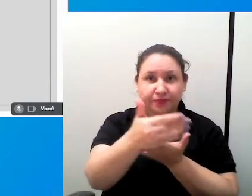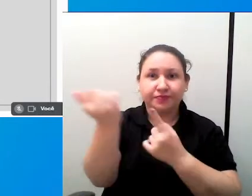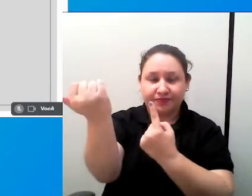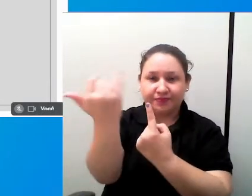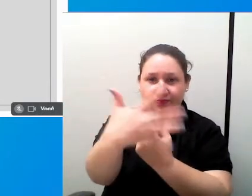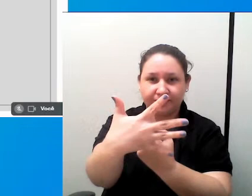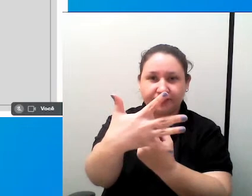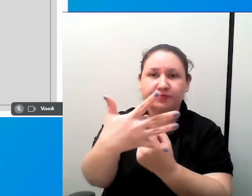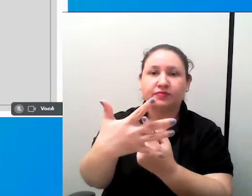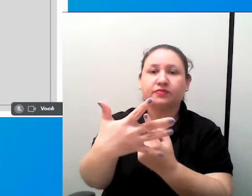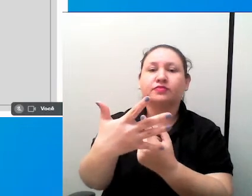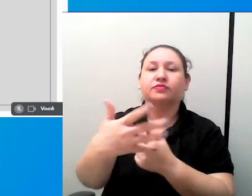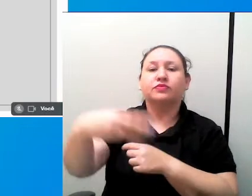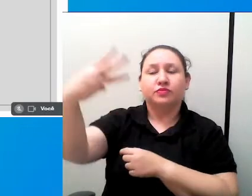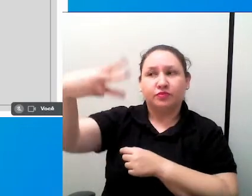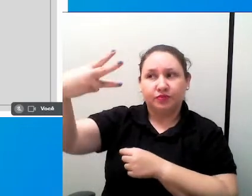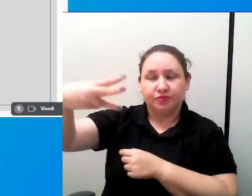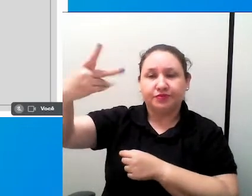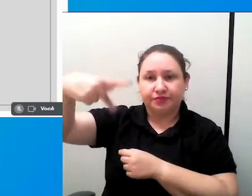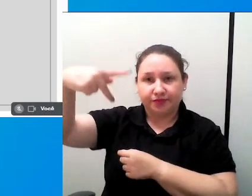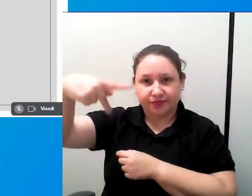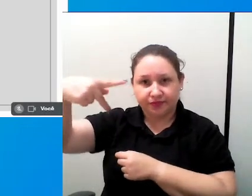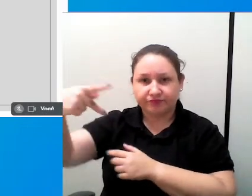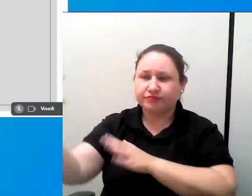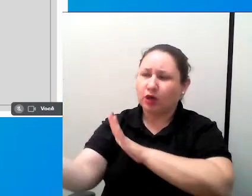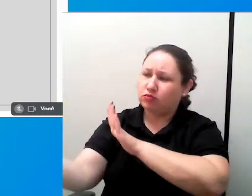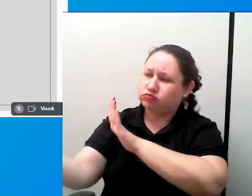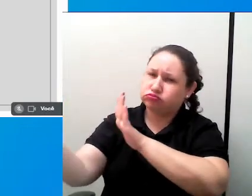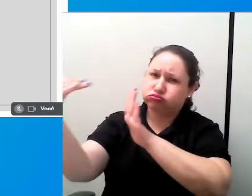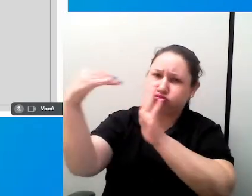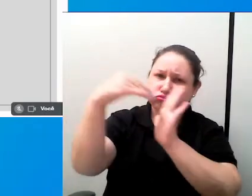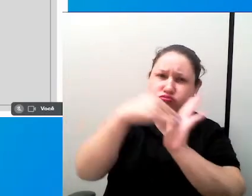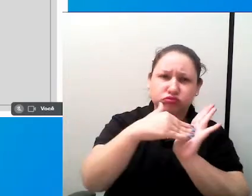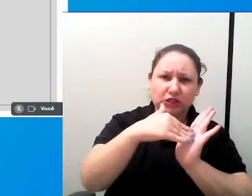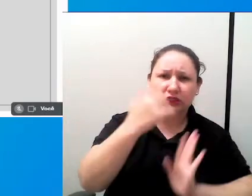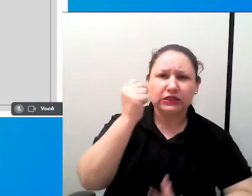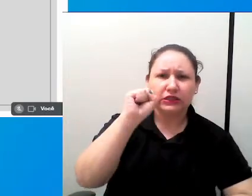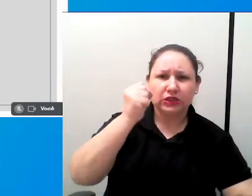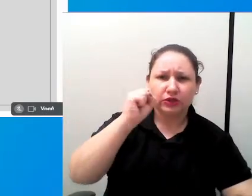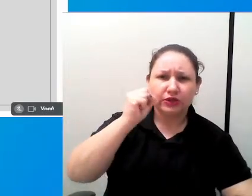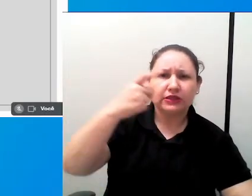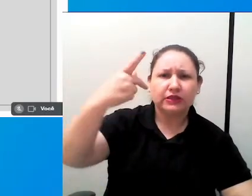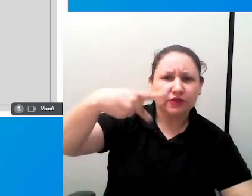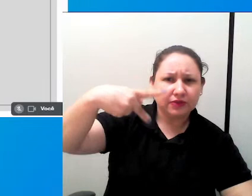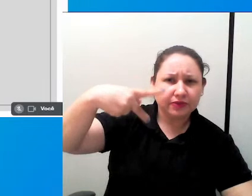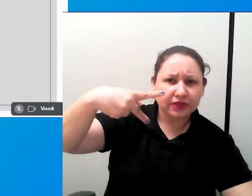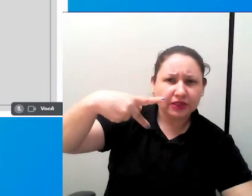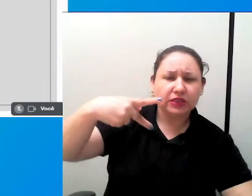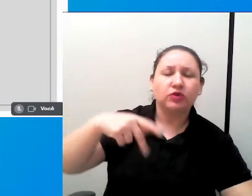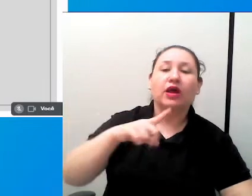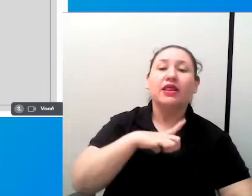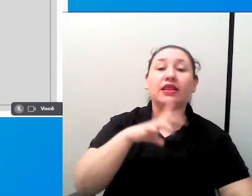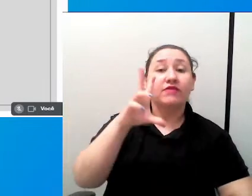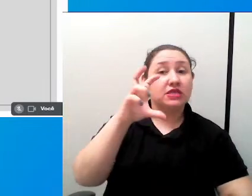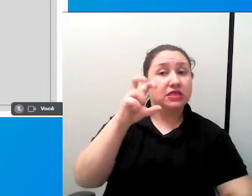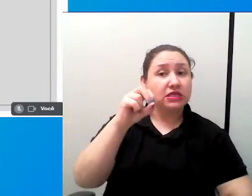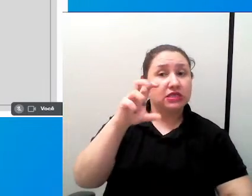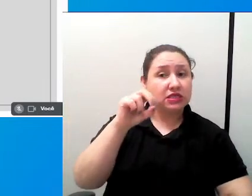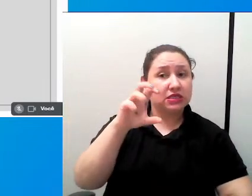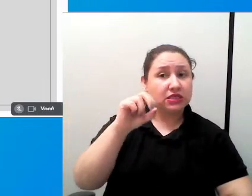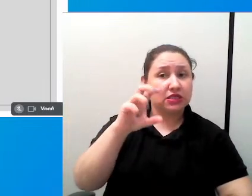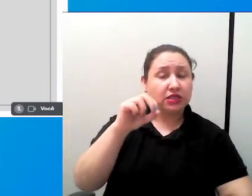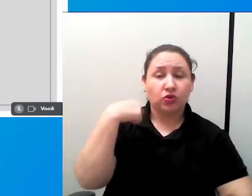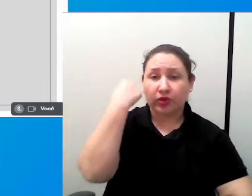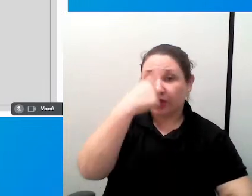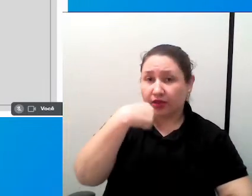Então, integralizando aí 6 semestres, cada semestre 50 horas dedicadas